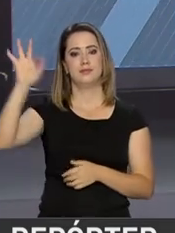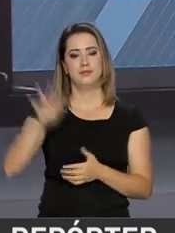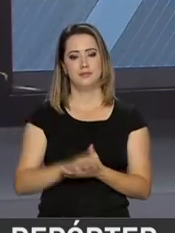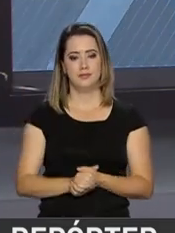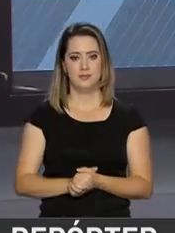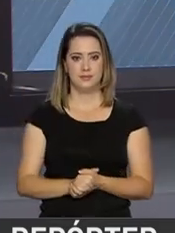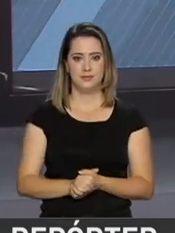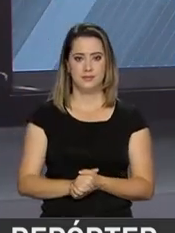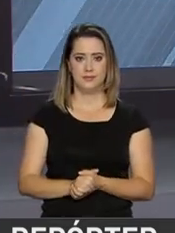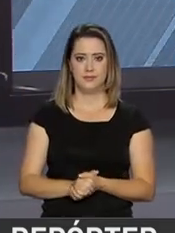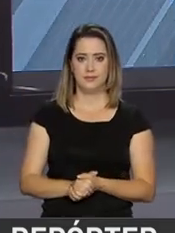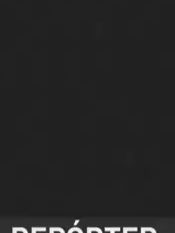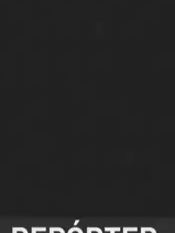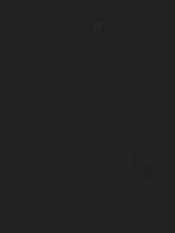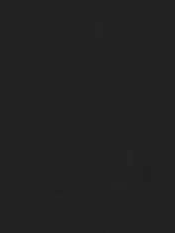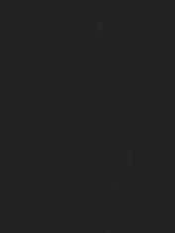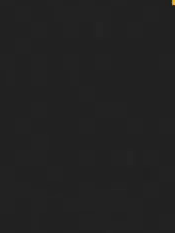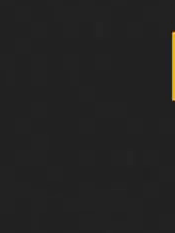federal